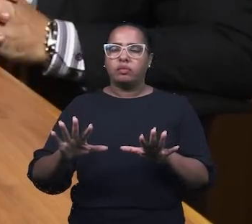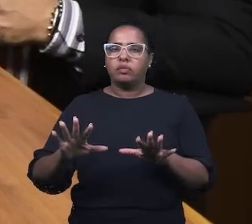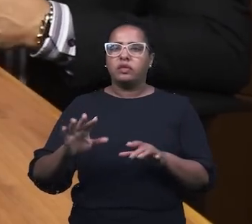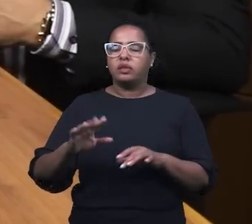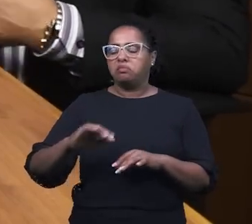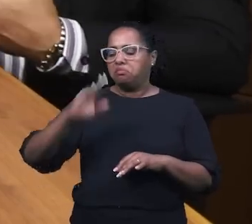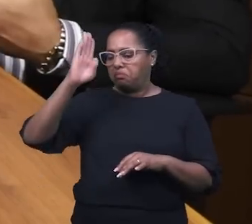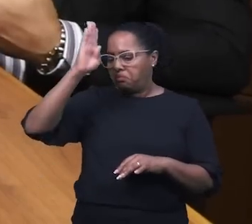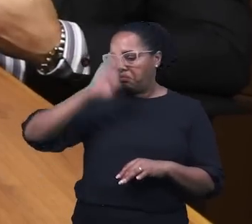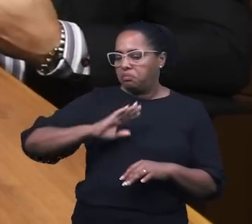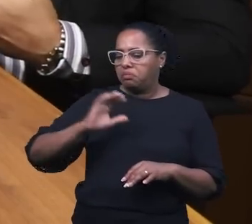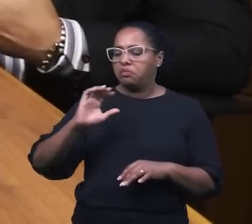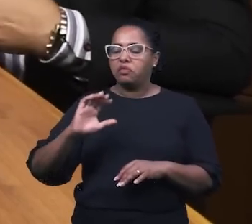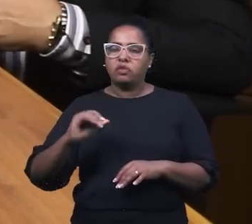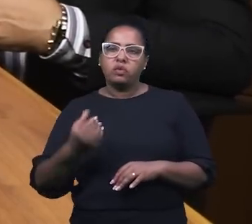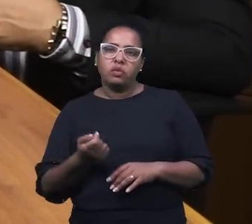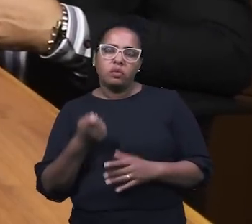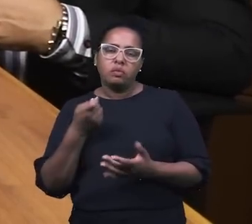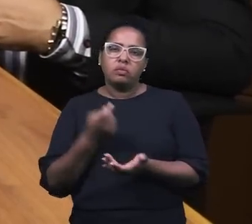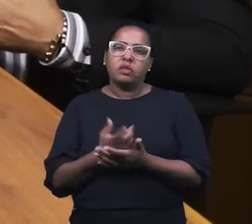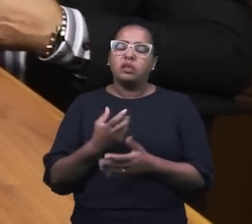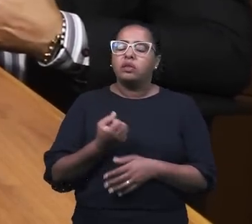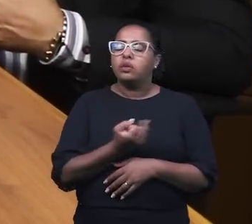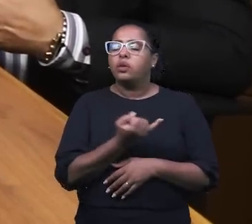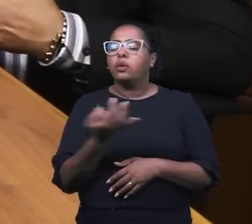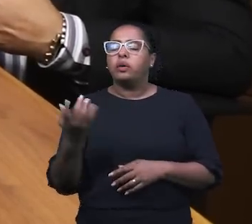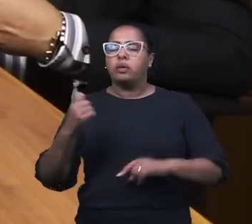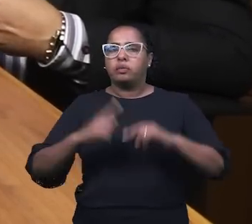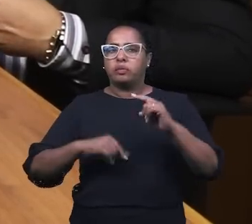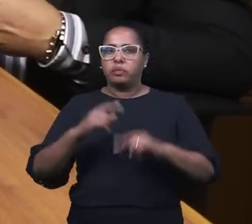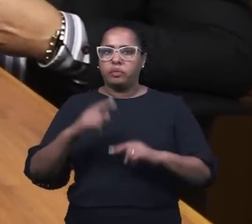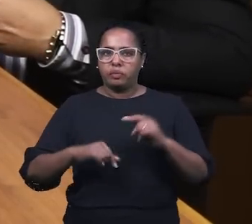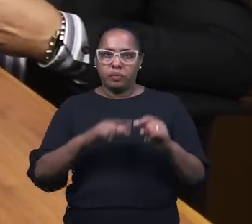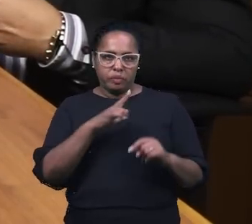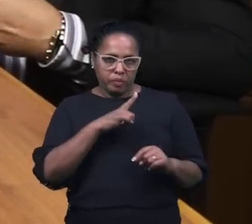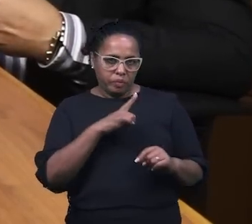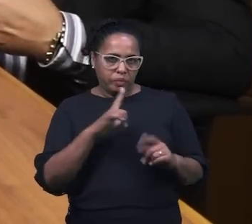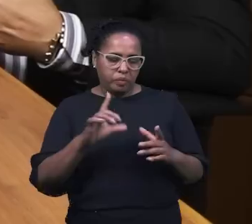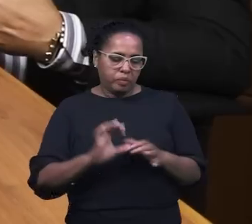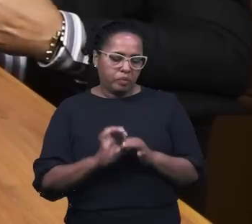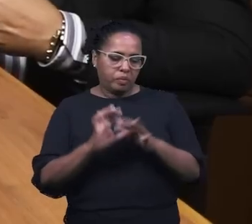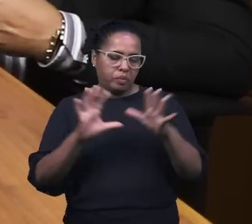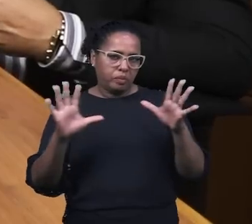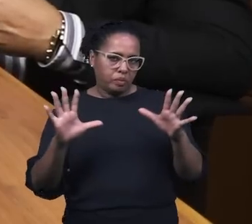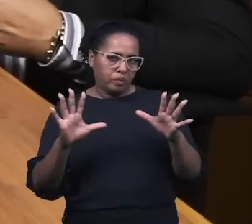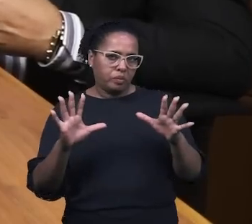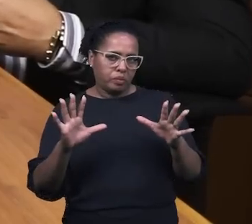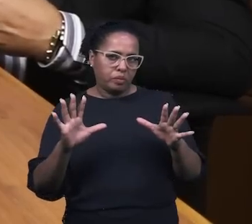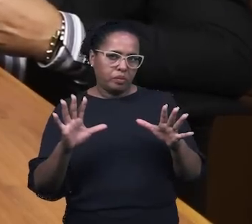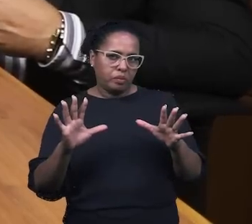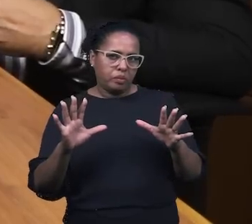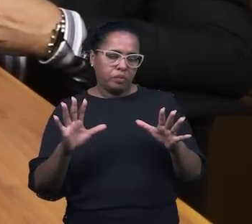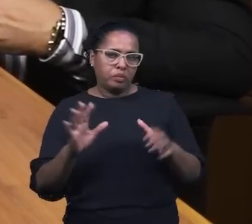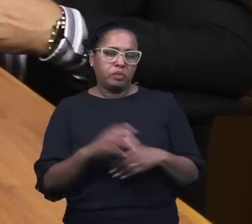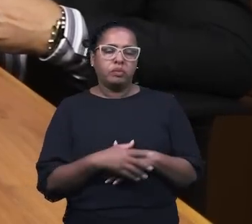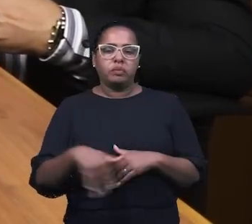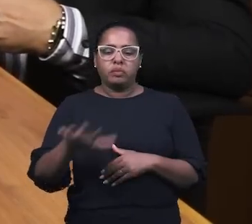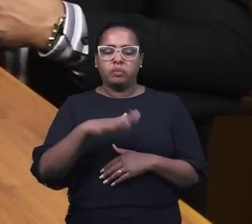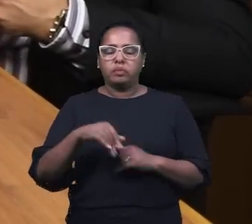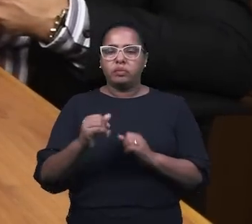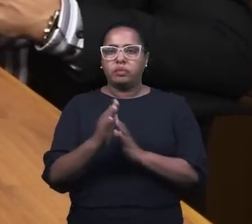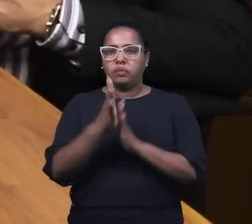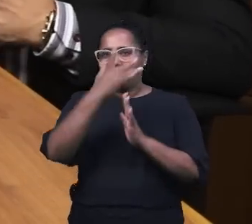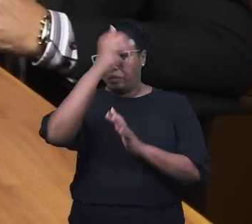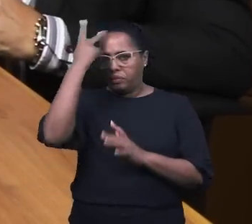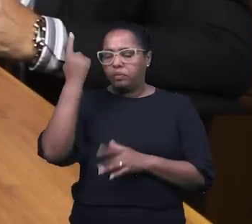acesso, seja gratuito ou seja com algum custo. Quais são esses materiais que estão hoje disponíveis, que foram disponibilizados pelo Departamento de